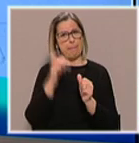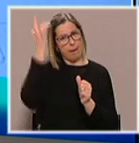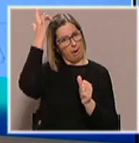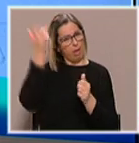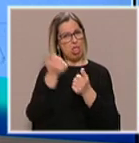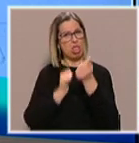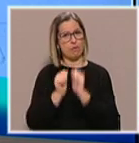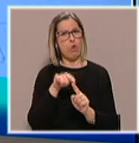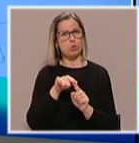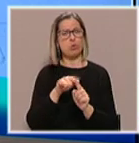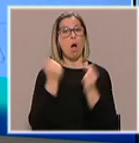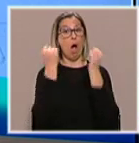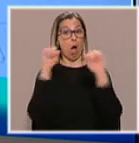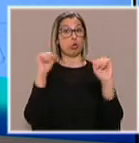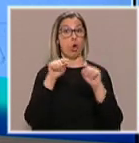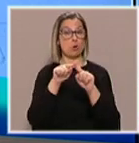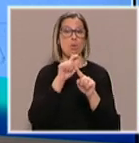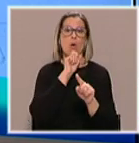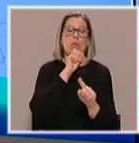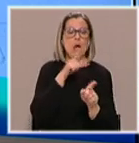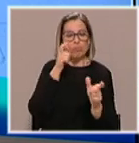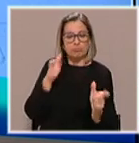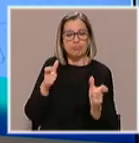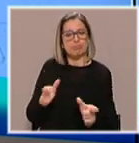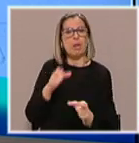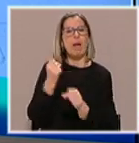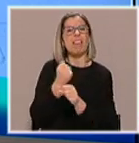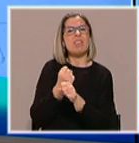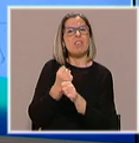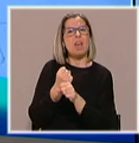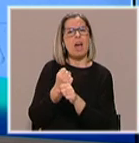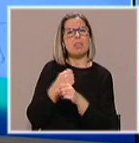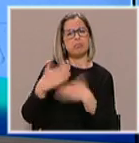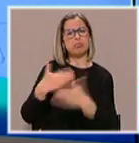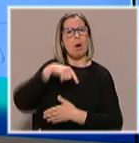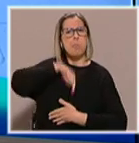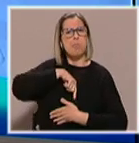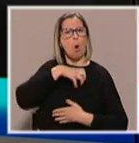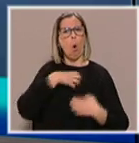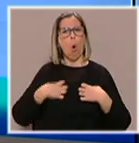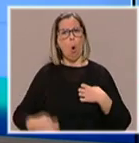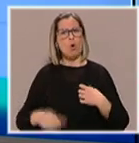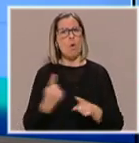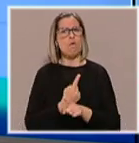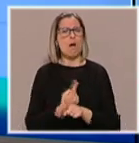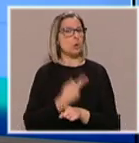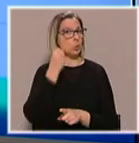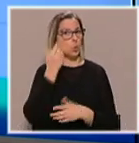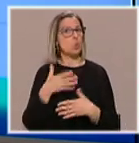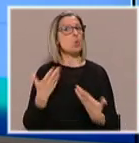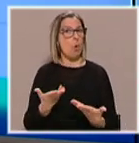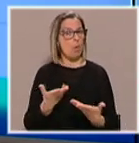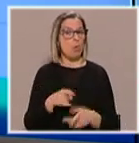consegue reagir, de que forma é que ele vai controlar as atividades internas dos nossos órgãos. Vamos então iniciar